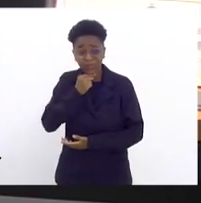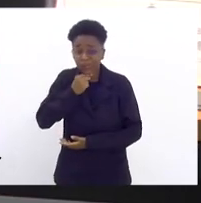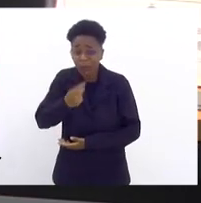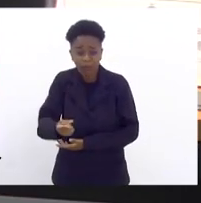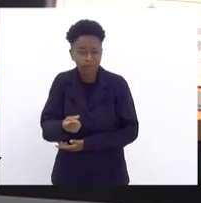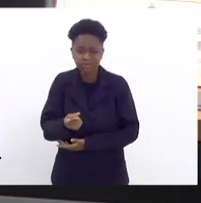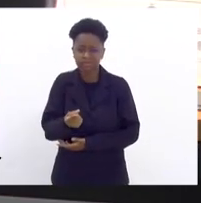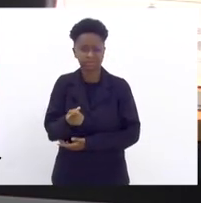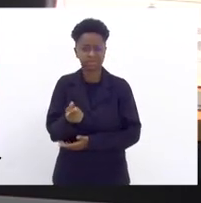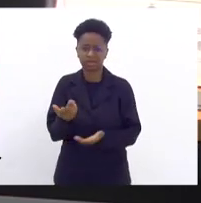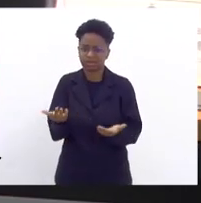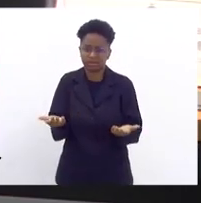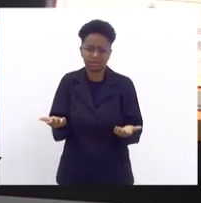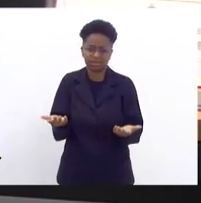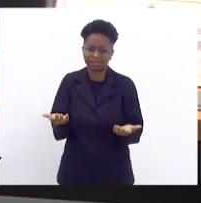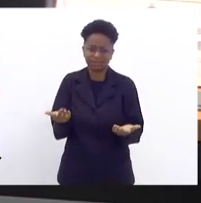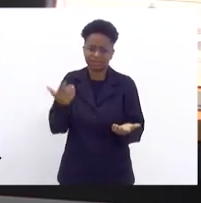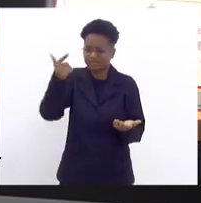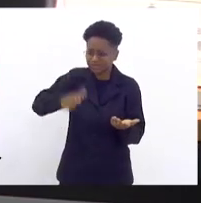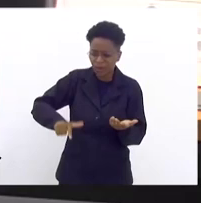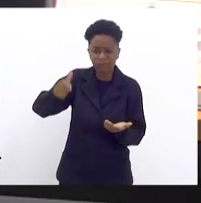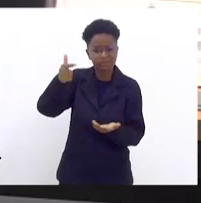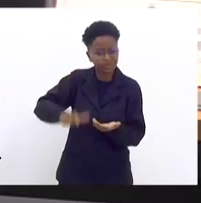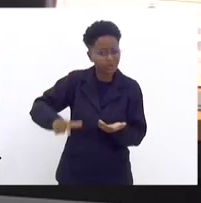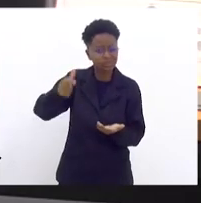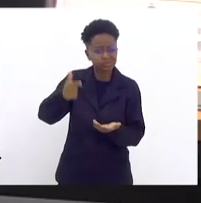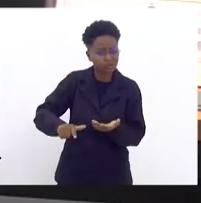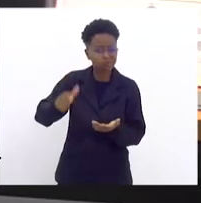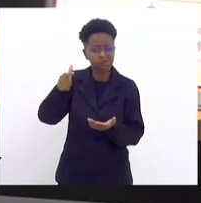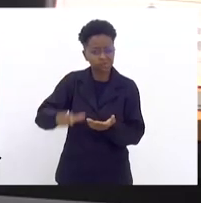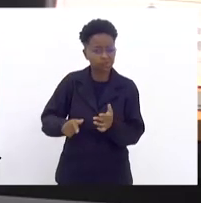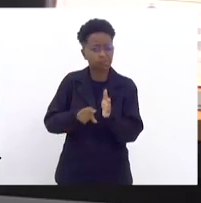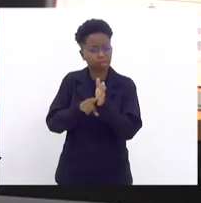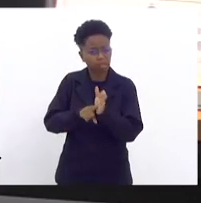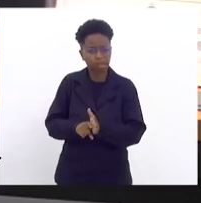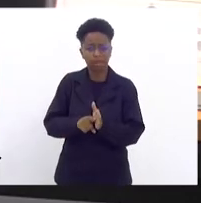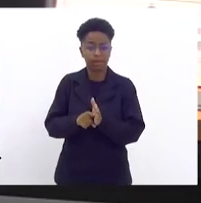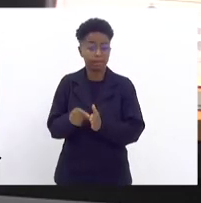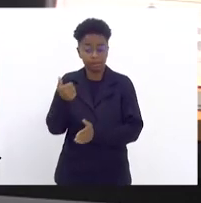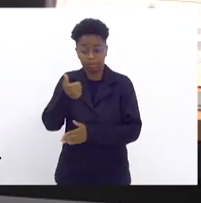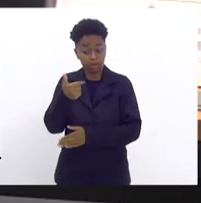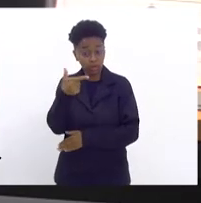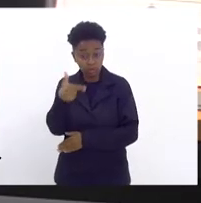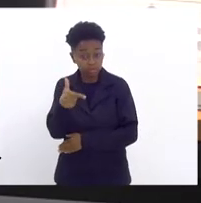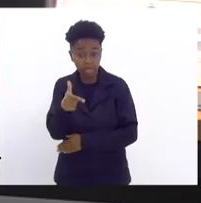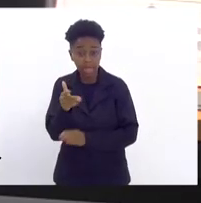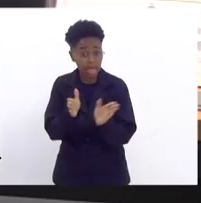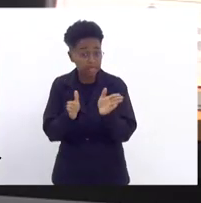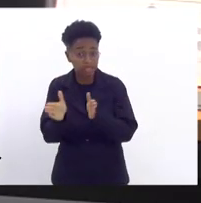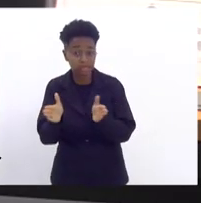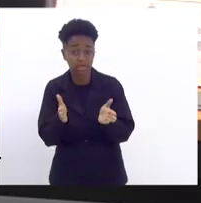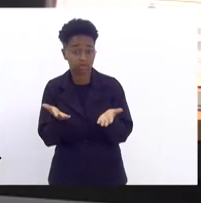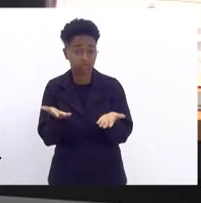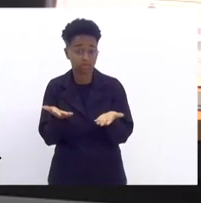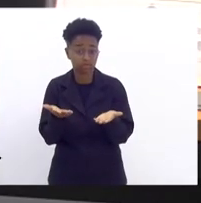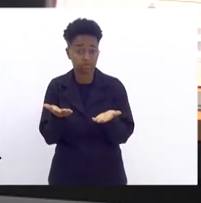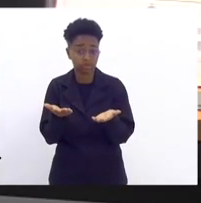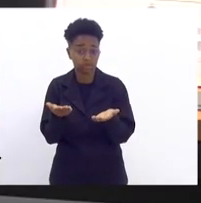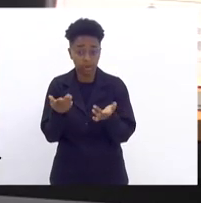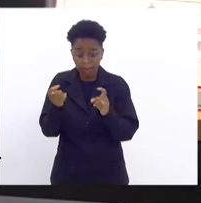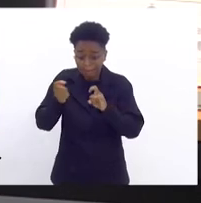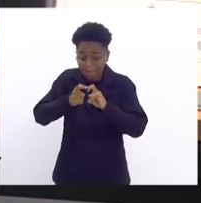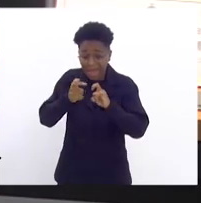de ficar cada seis meses realizando né primeiro que ela não tem acesso ainda mais um médico